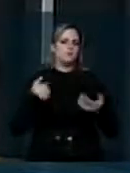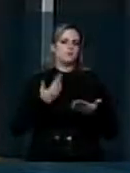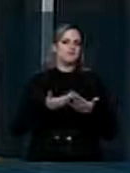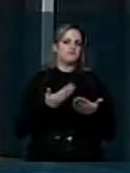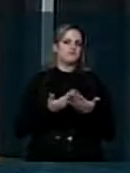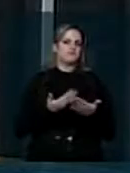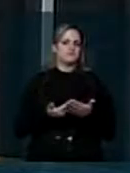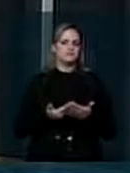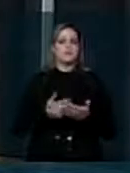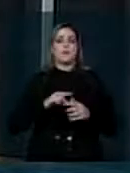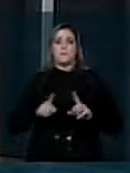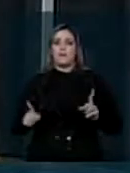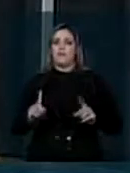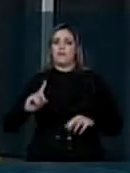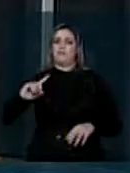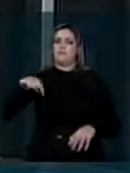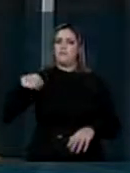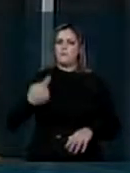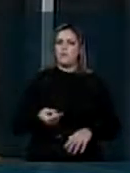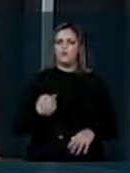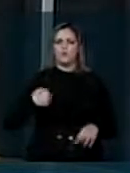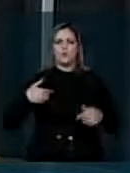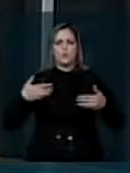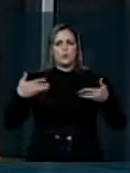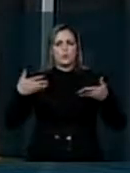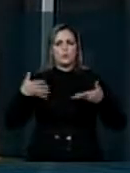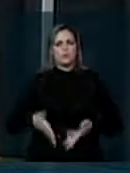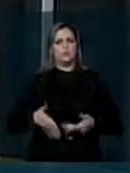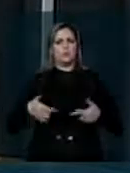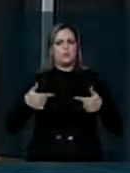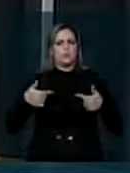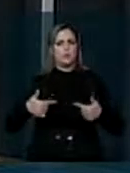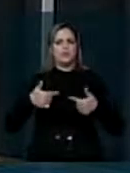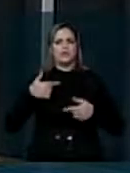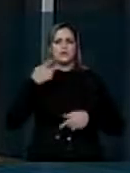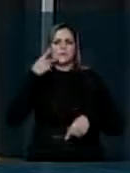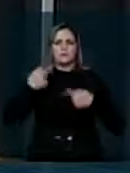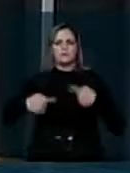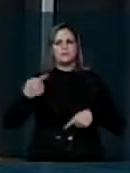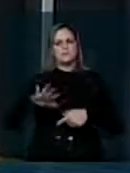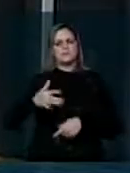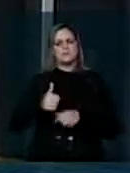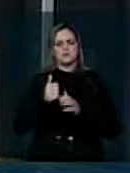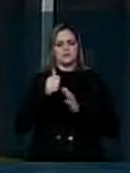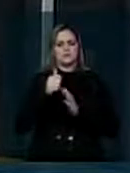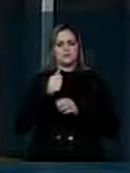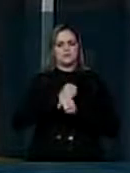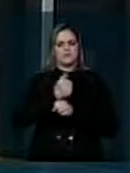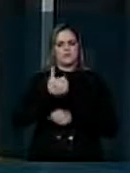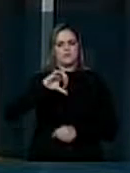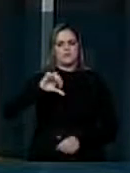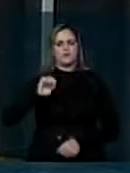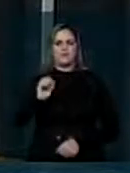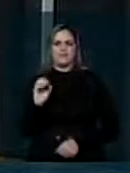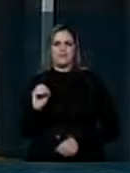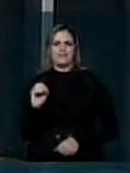que comecei a militar na atividade partidária, a partir da década de 80, principalmente no